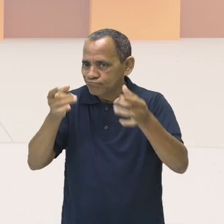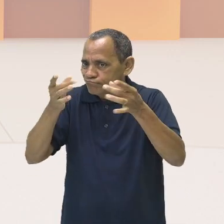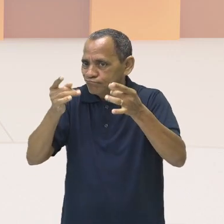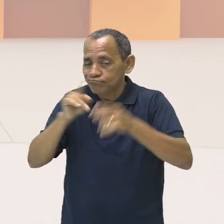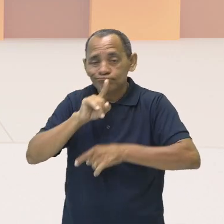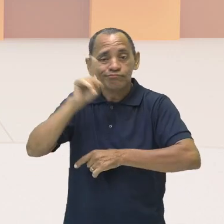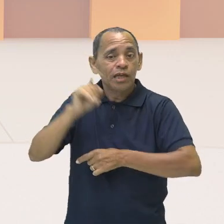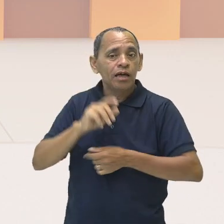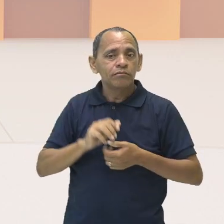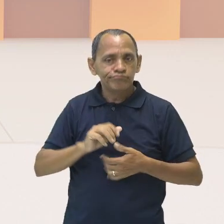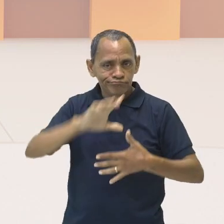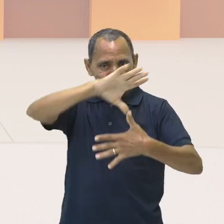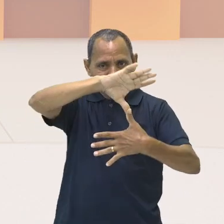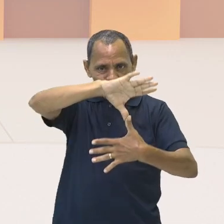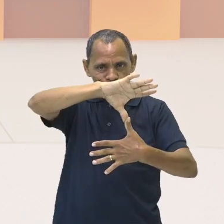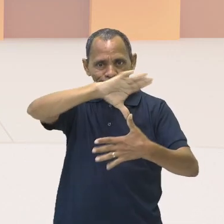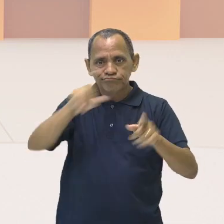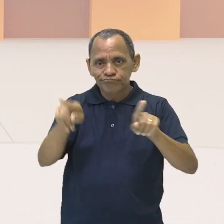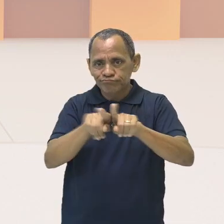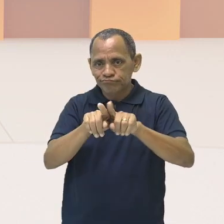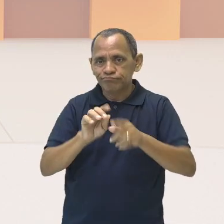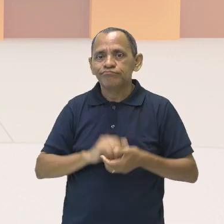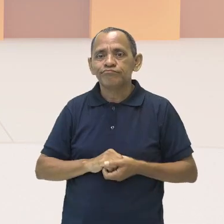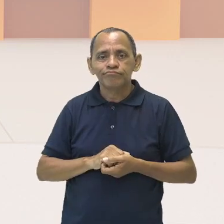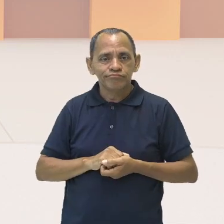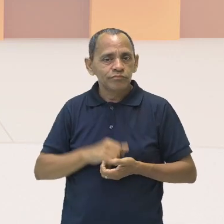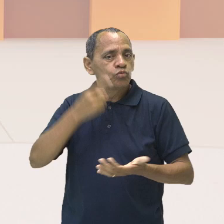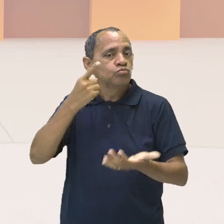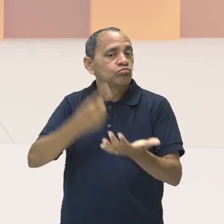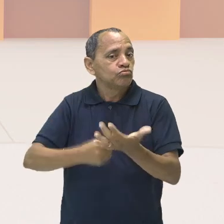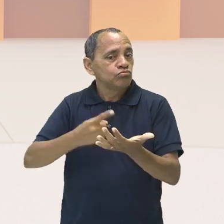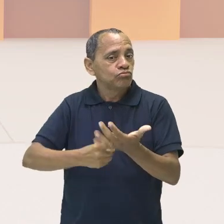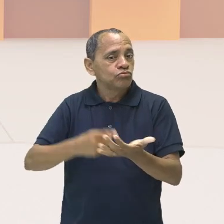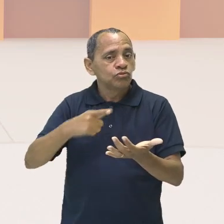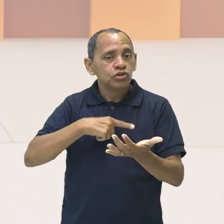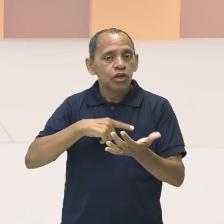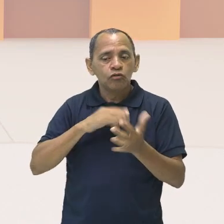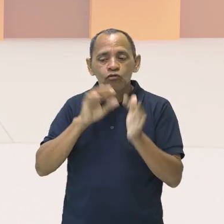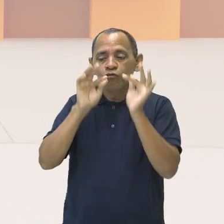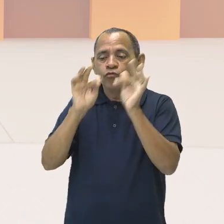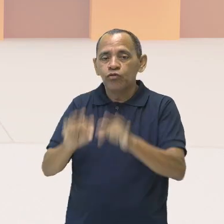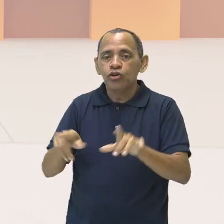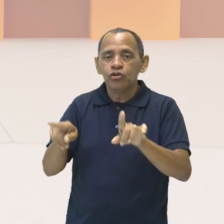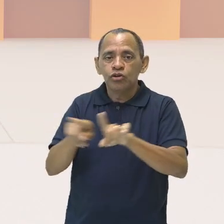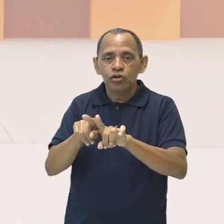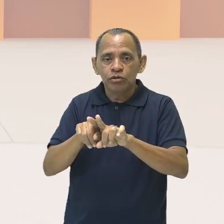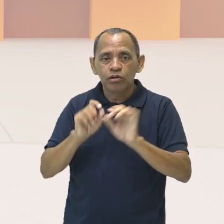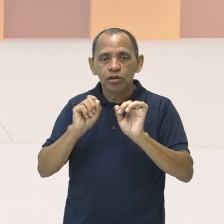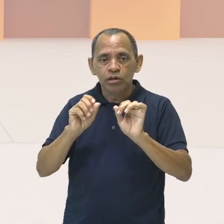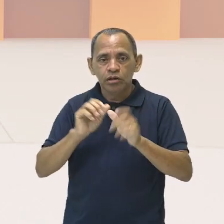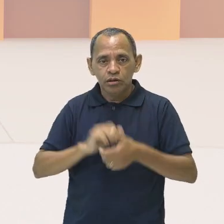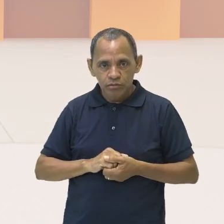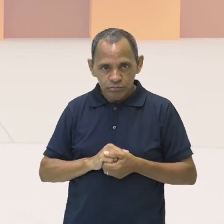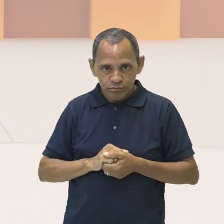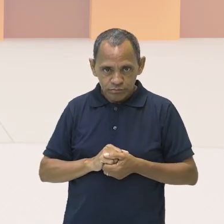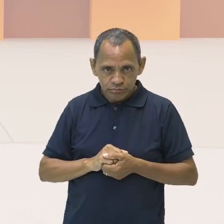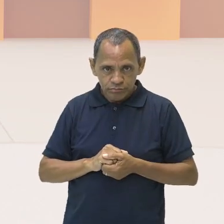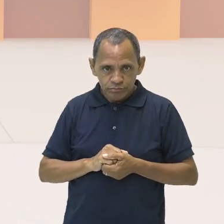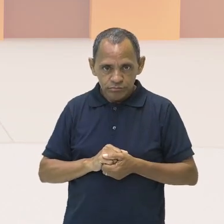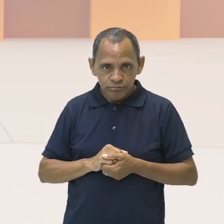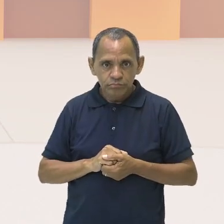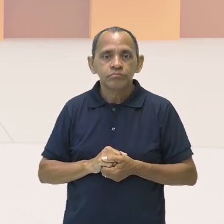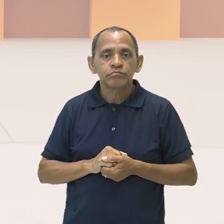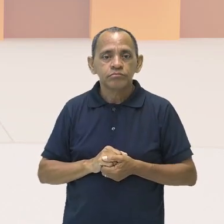América. Esse tratado, ele trouxe também o fim das limitações do Tratado de